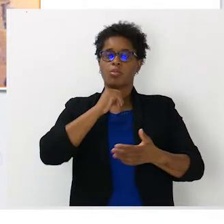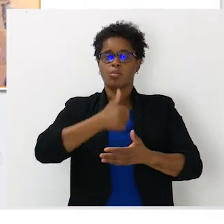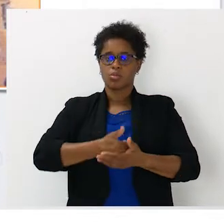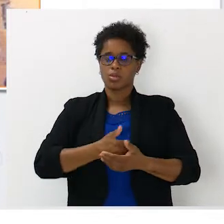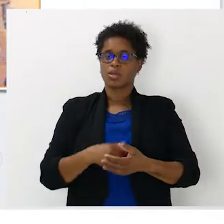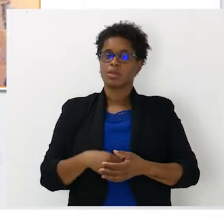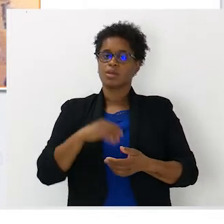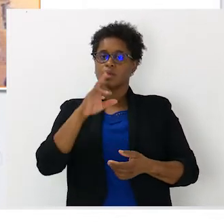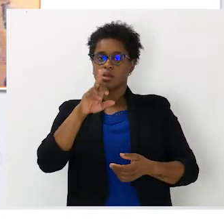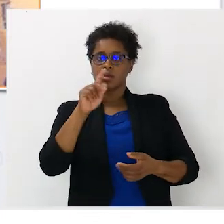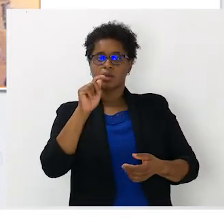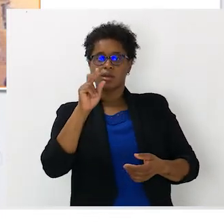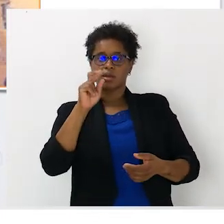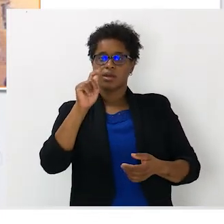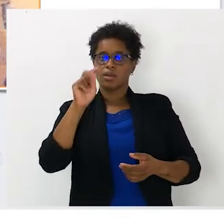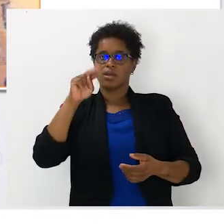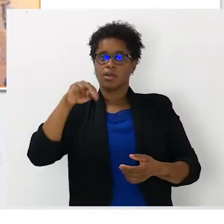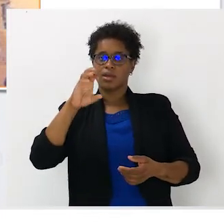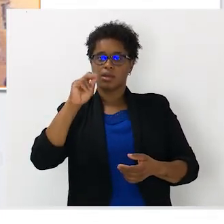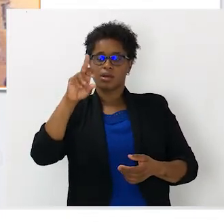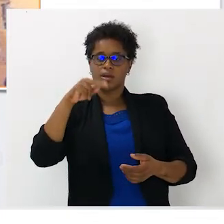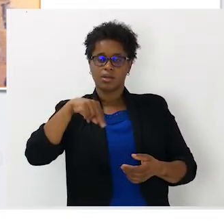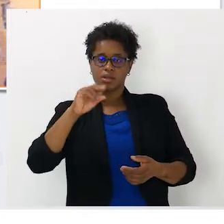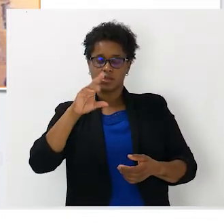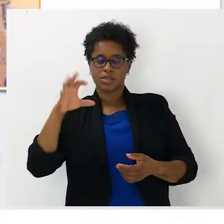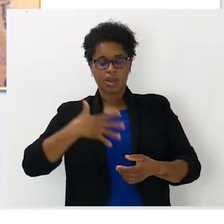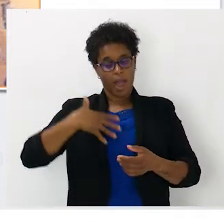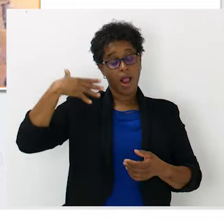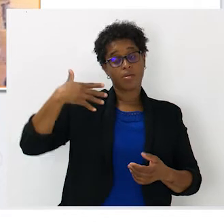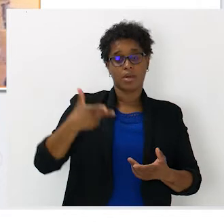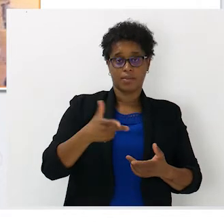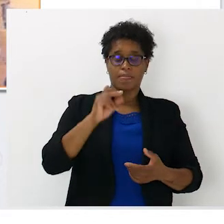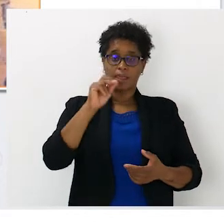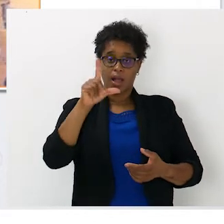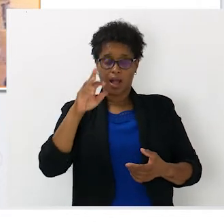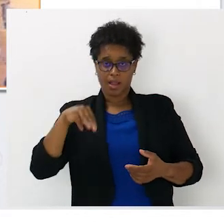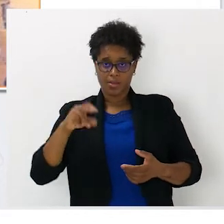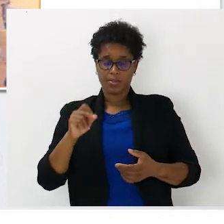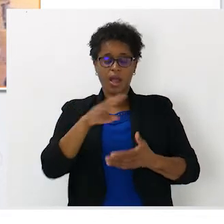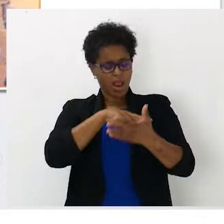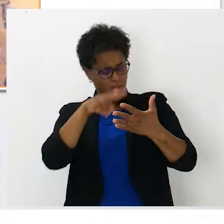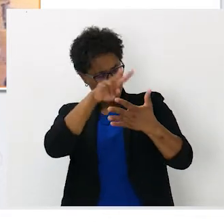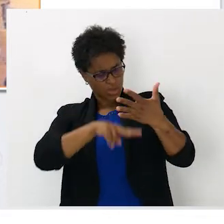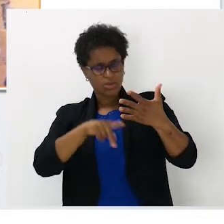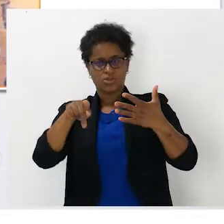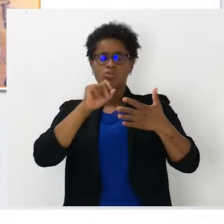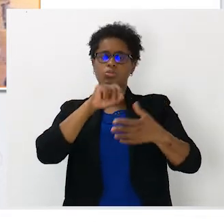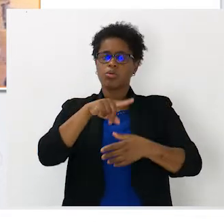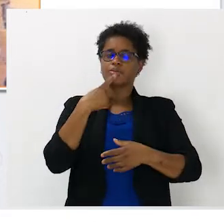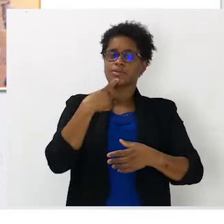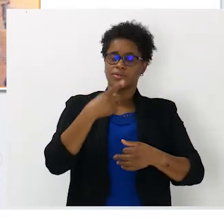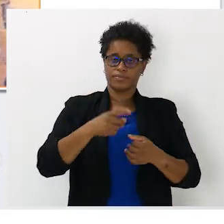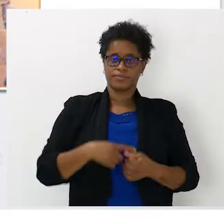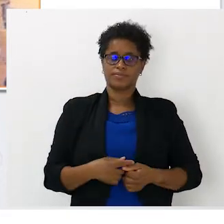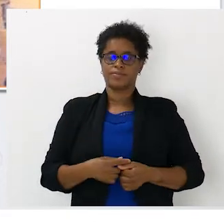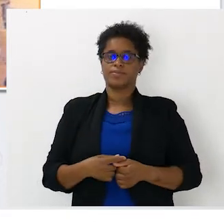reencarnação da alma. Tá bem? Lendo o texto, podemos perceber.